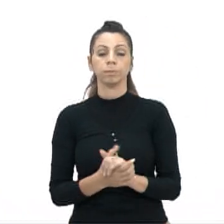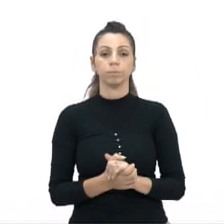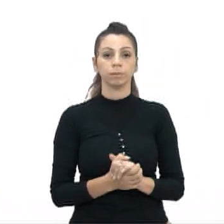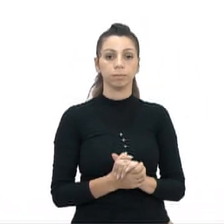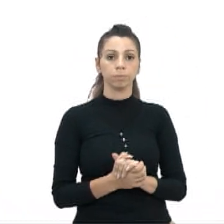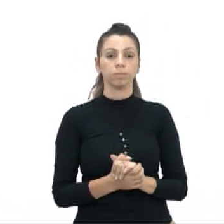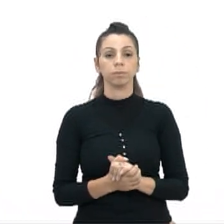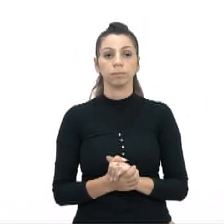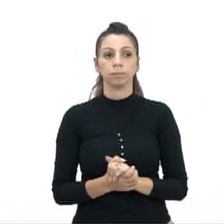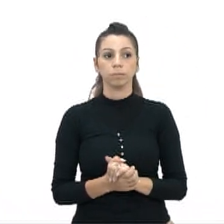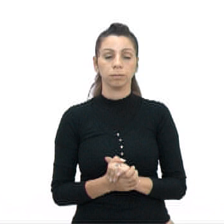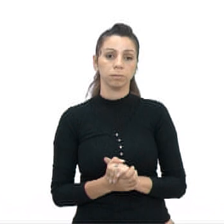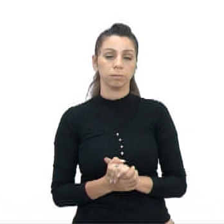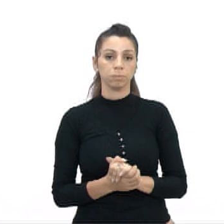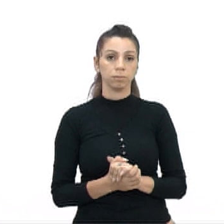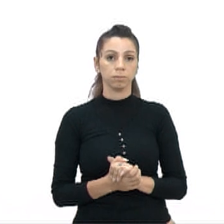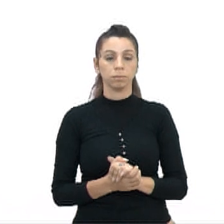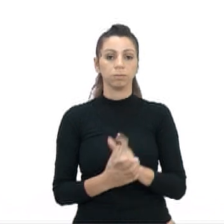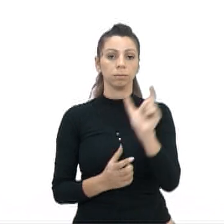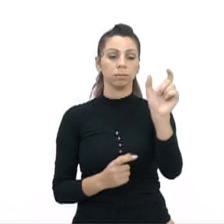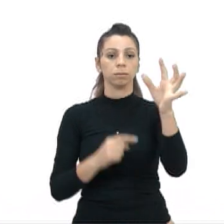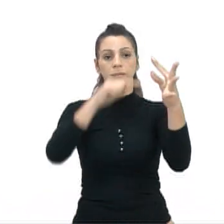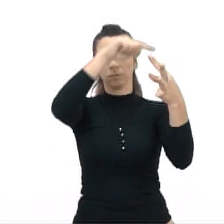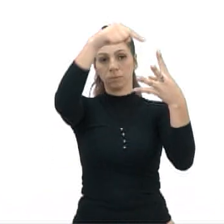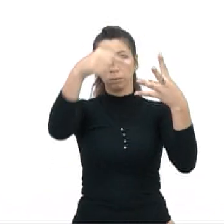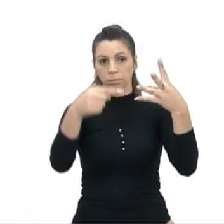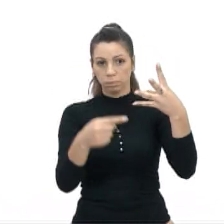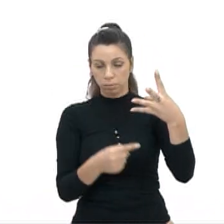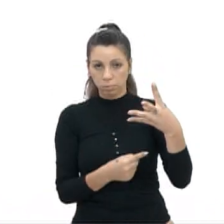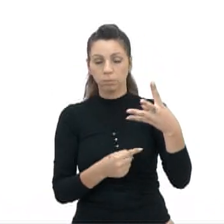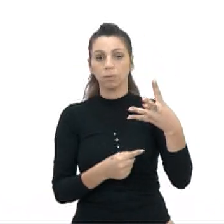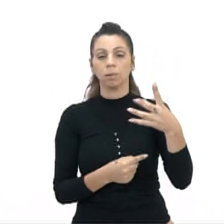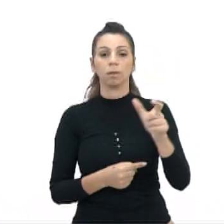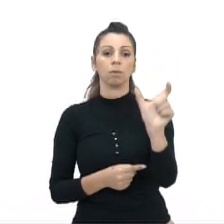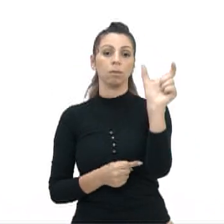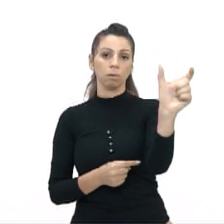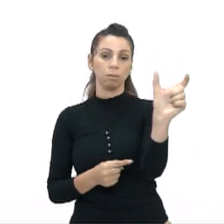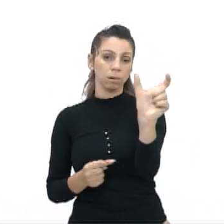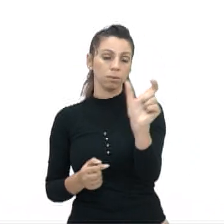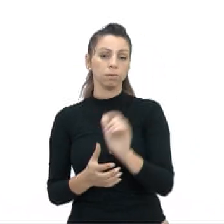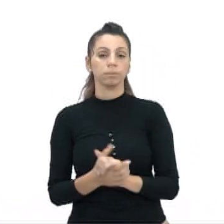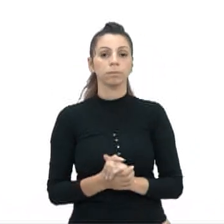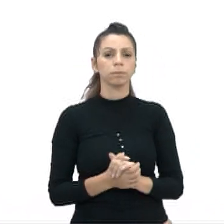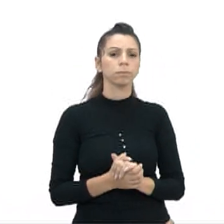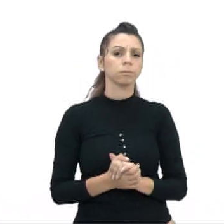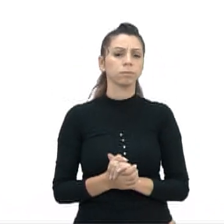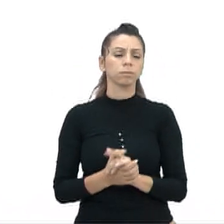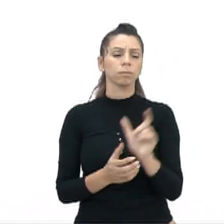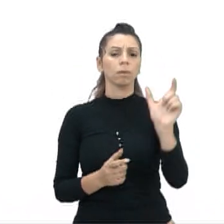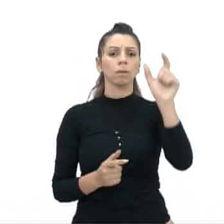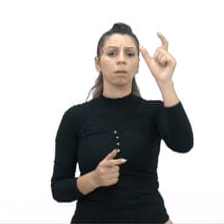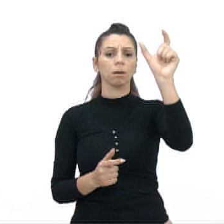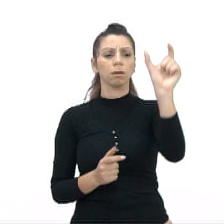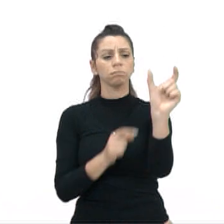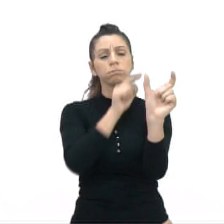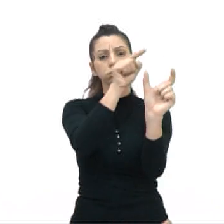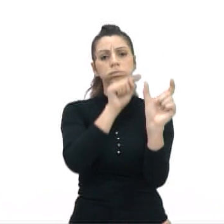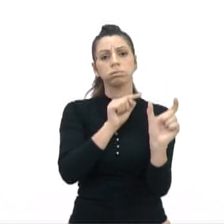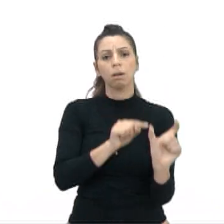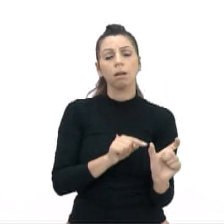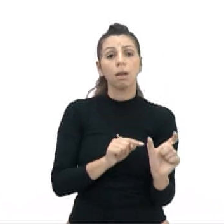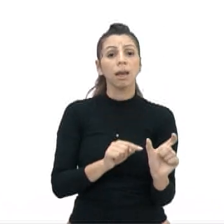sejam todos monômios, não tenho certeza. 4 monômios, 4 pares de monômios, e eu quero saber quais deles são